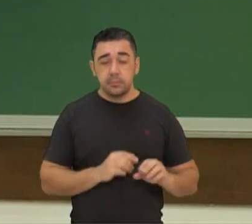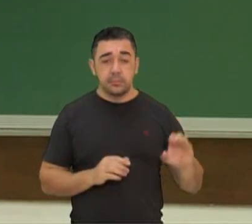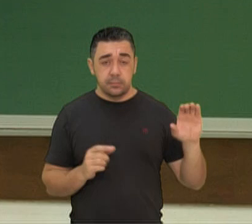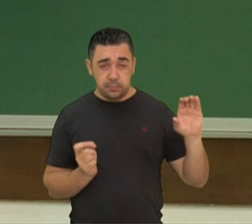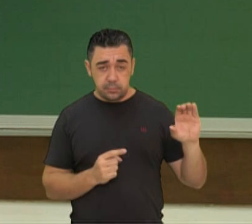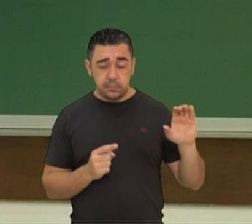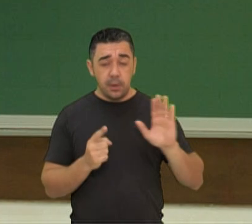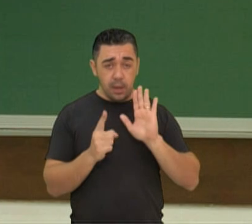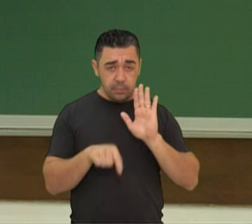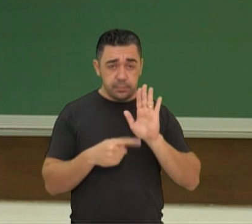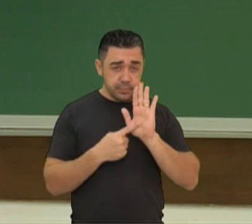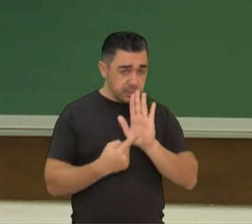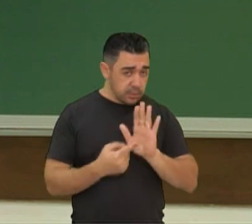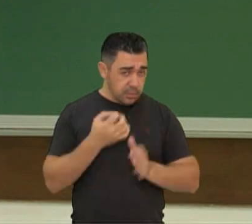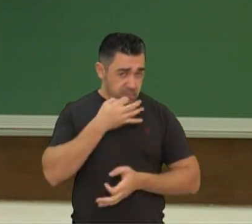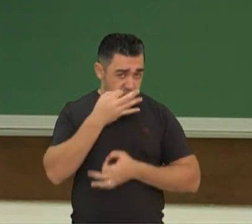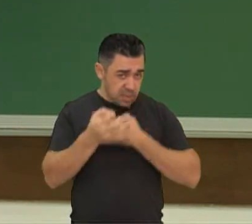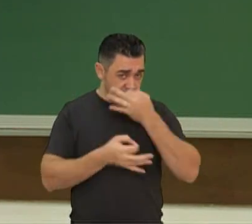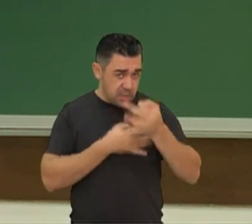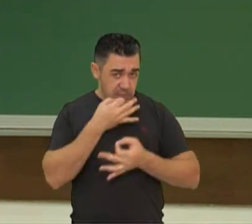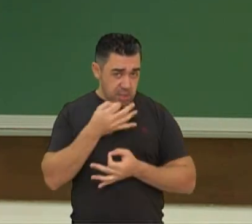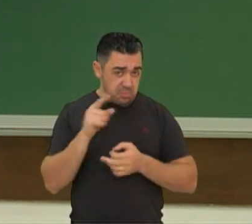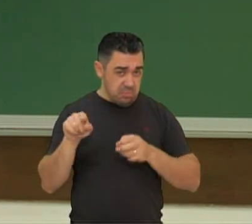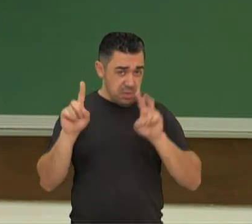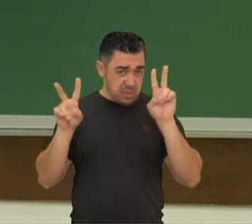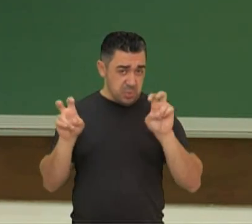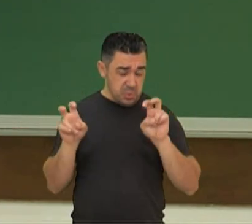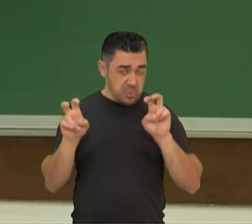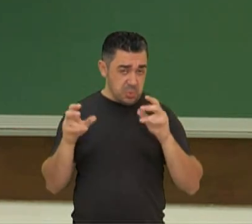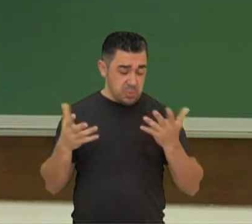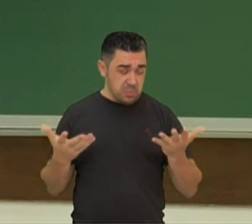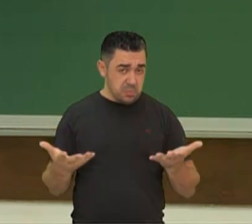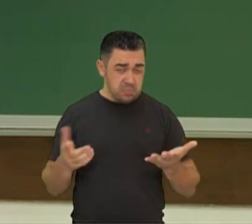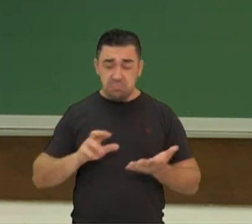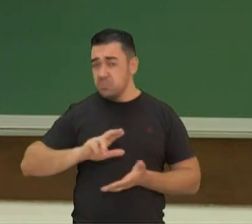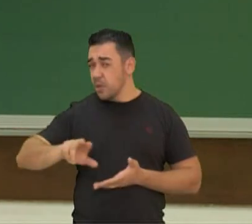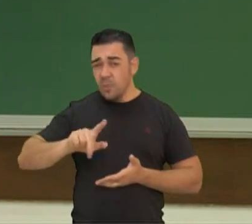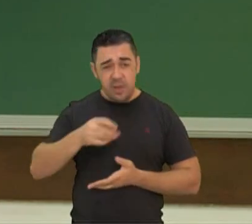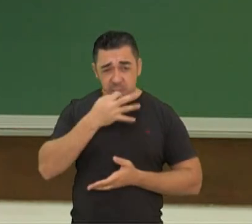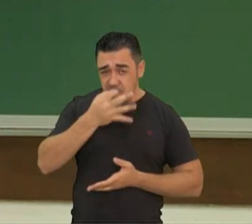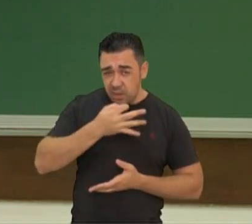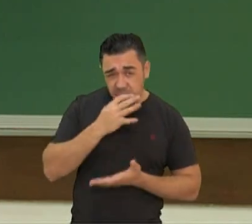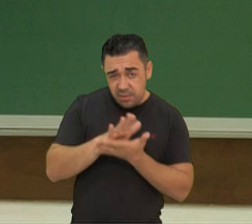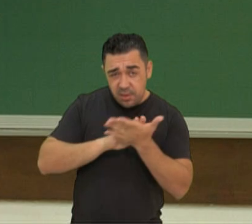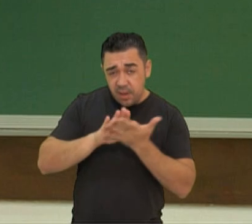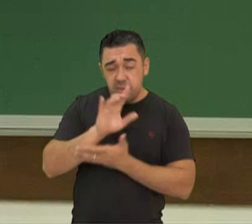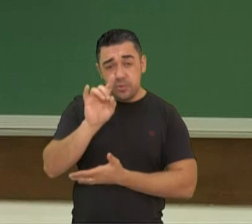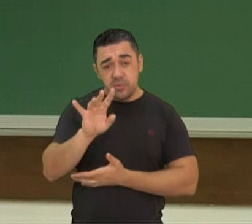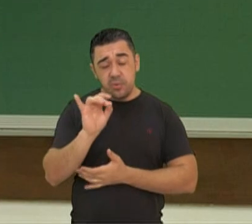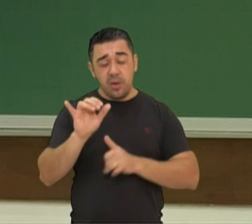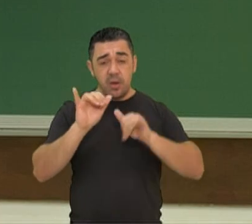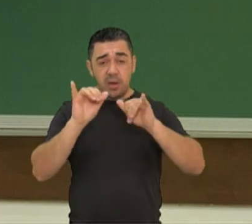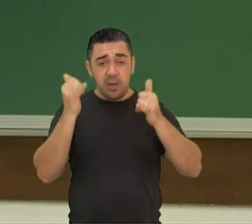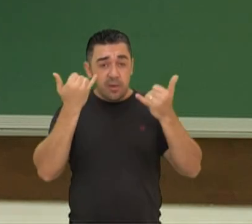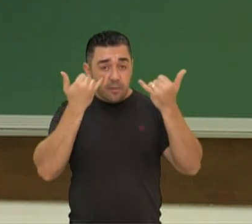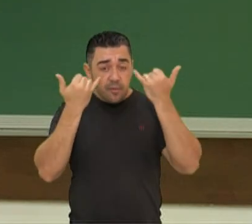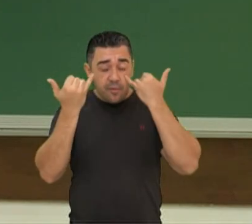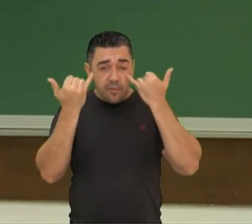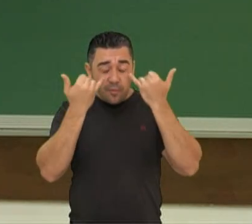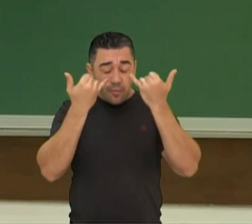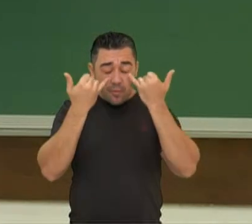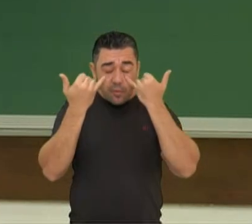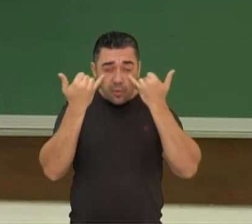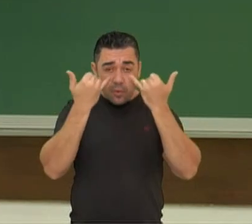letra C, apresentar um ponto de vista acerca de um assunto polêmico? Não, não é nada disso, tá? A alternativa